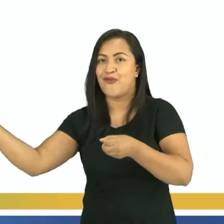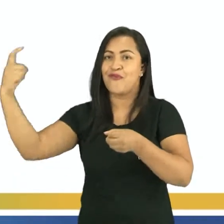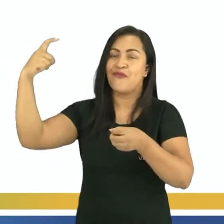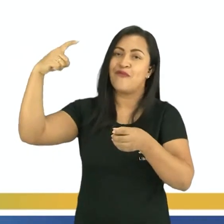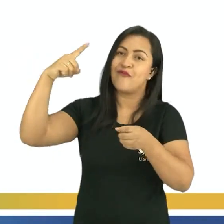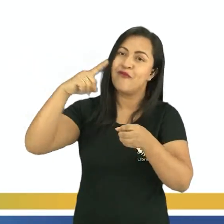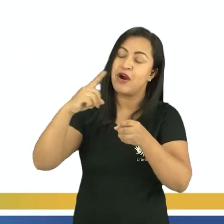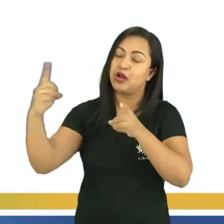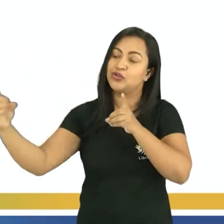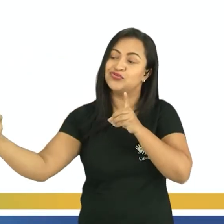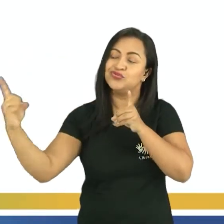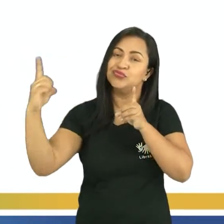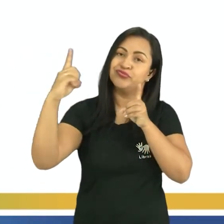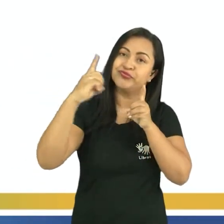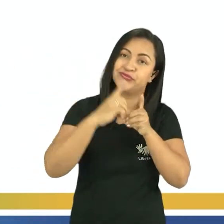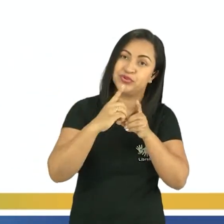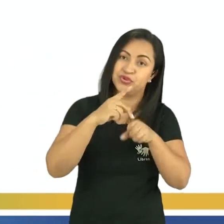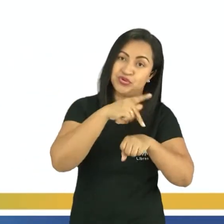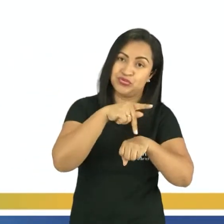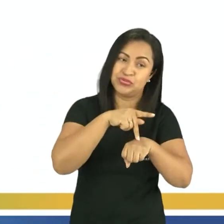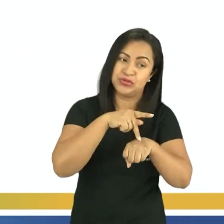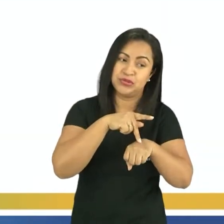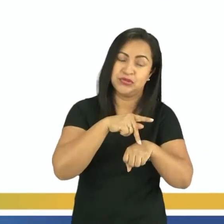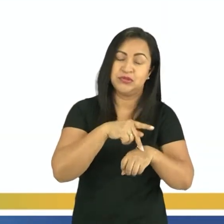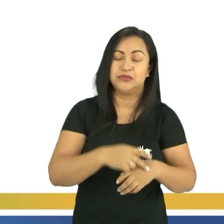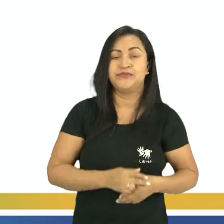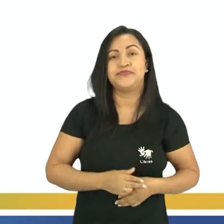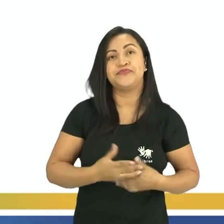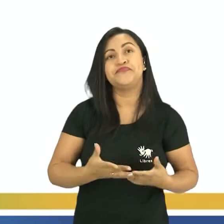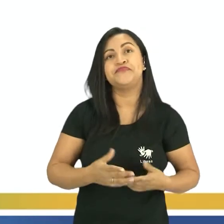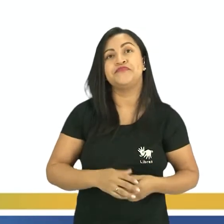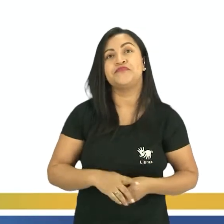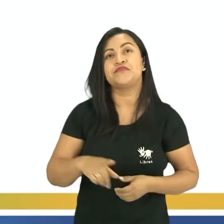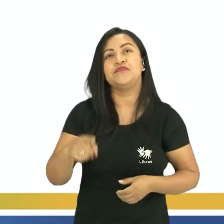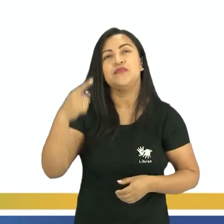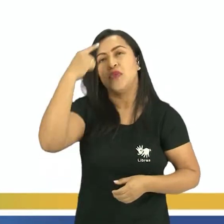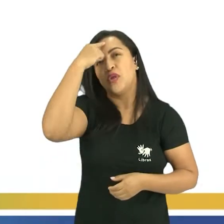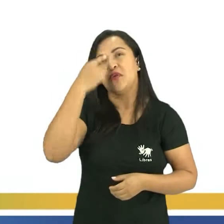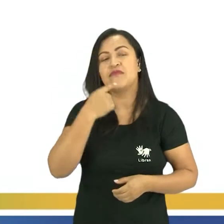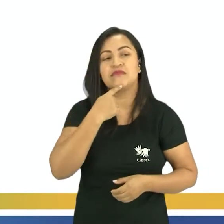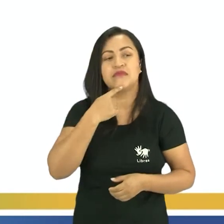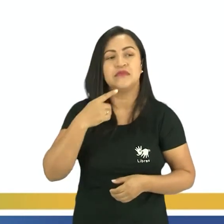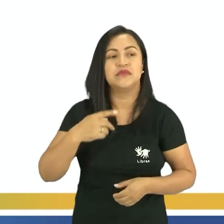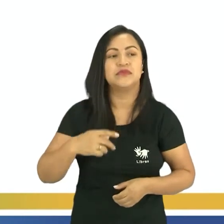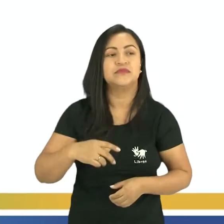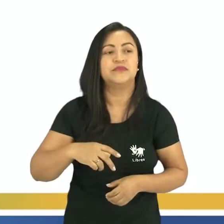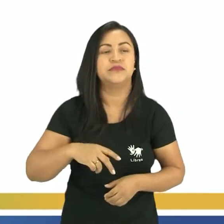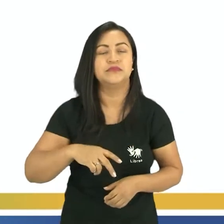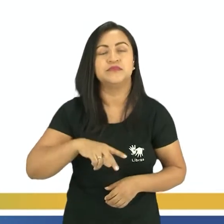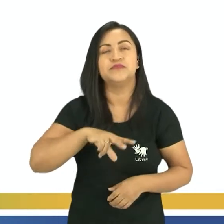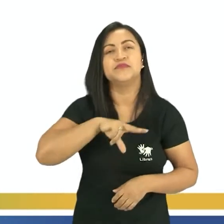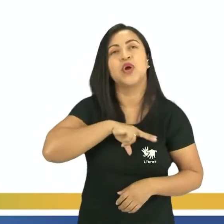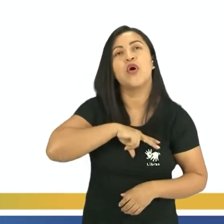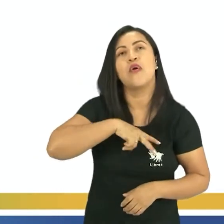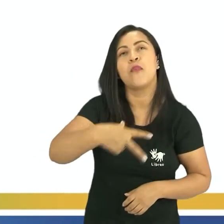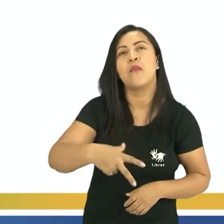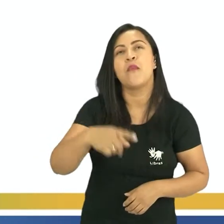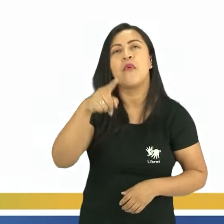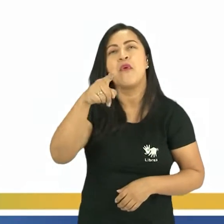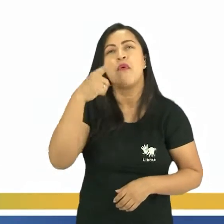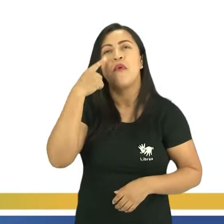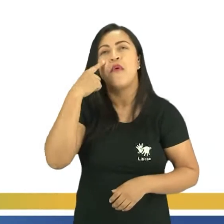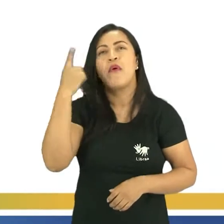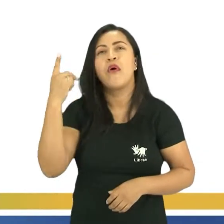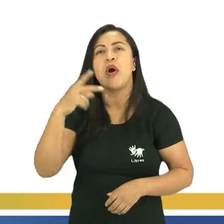imagem mostra Portugal, né? Com uma ovelha branca e ao redor as ovelhas negras, né? A expulsão principalmente